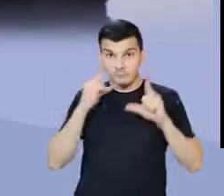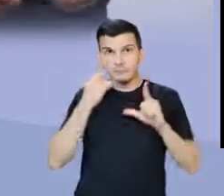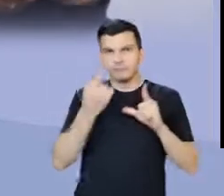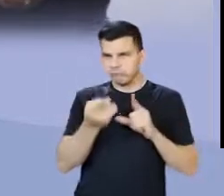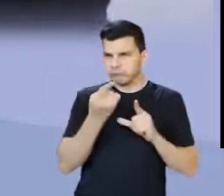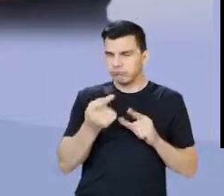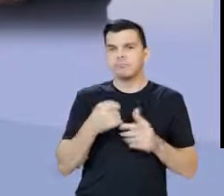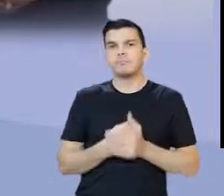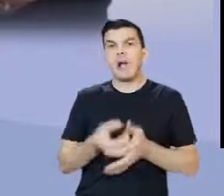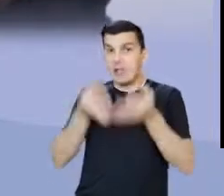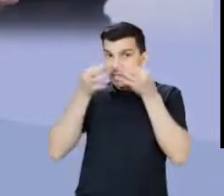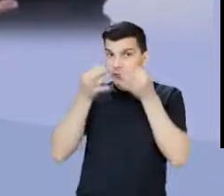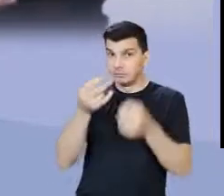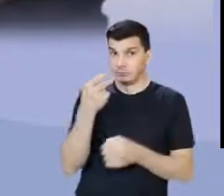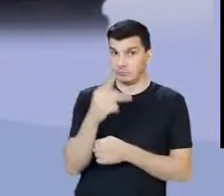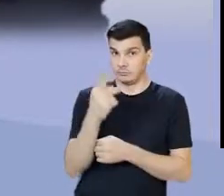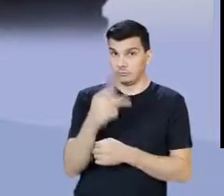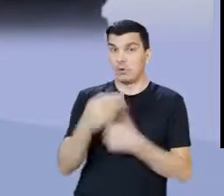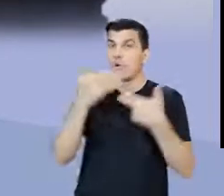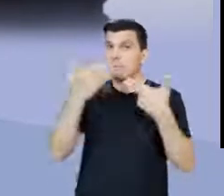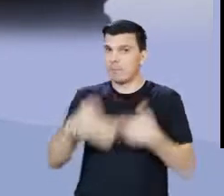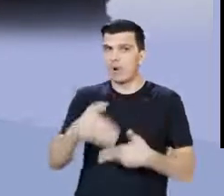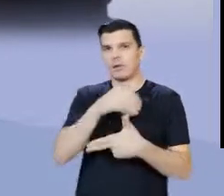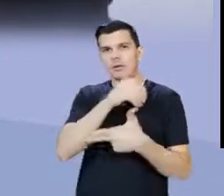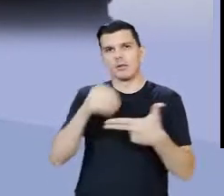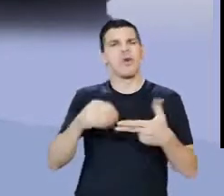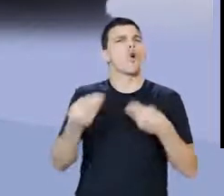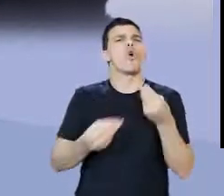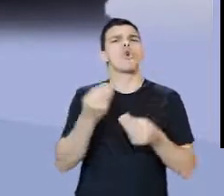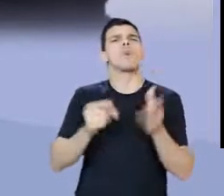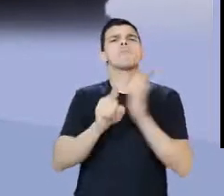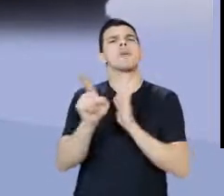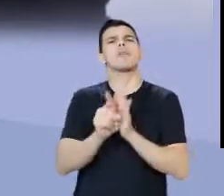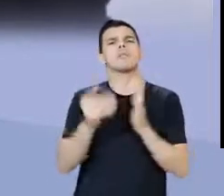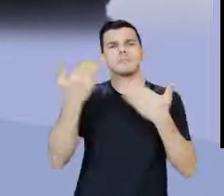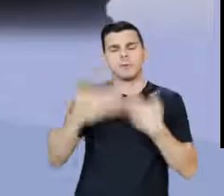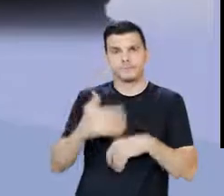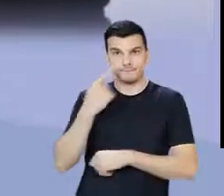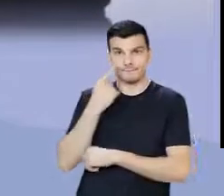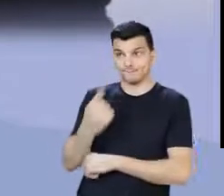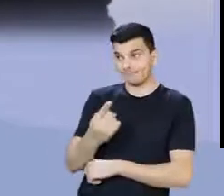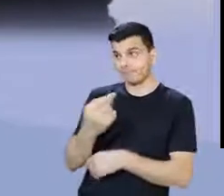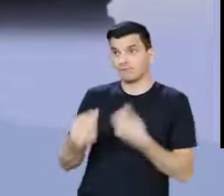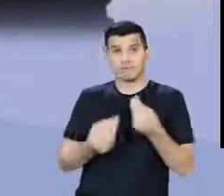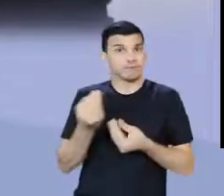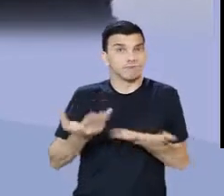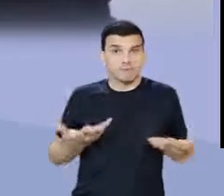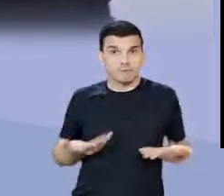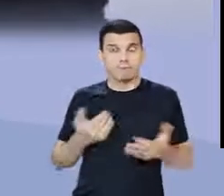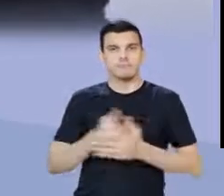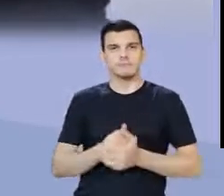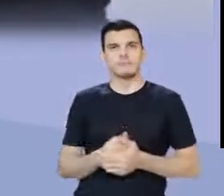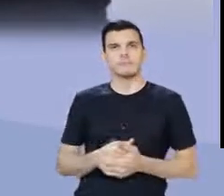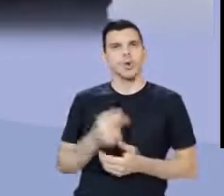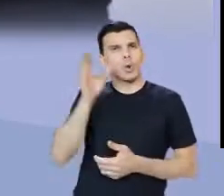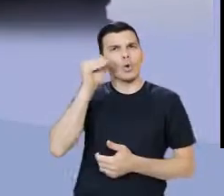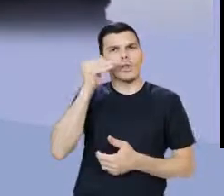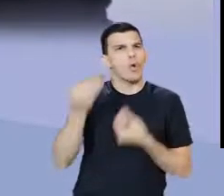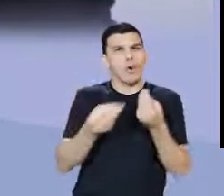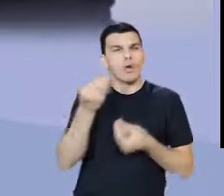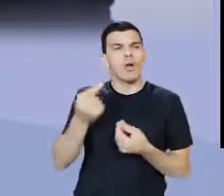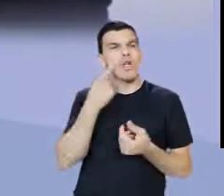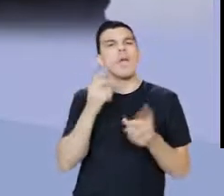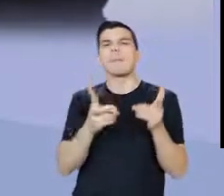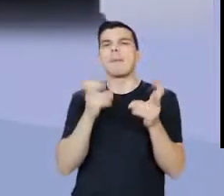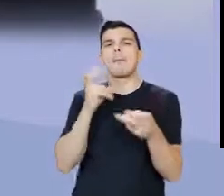Esse destaque eu quero muita atenção sua na prova do Enem. E como é que isso pode cair, professor? Como é que isso cai para mim? A minha